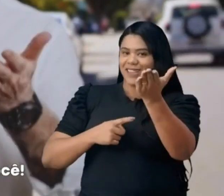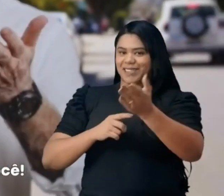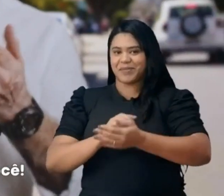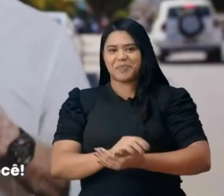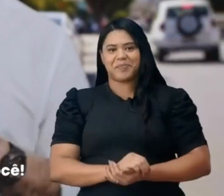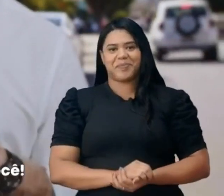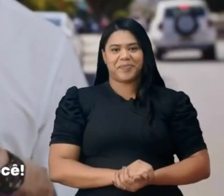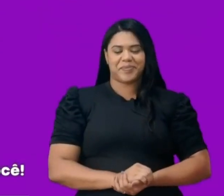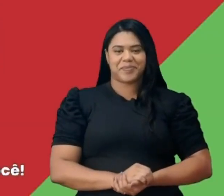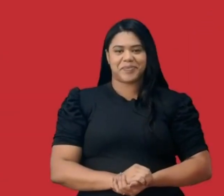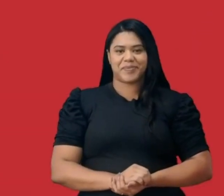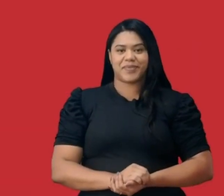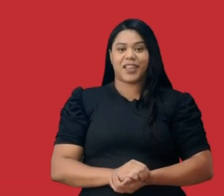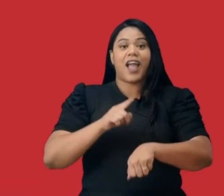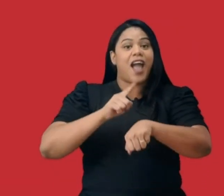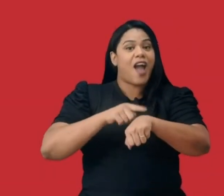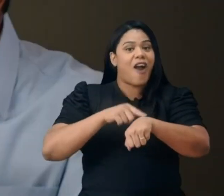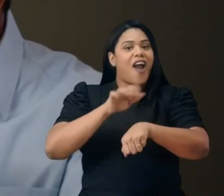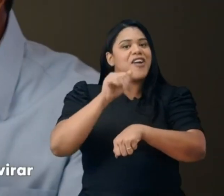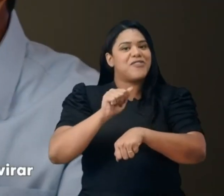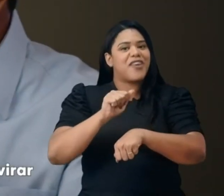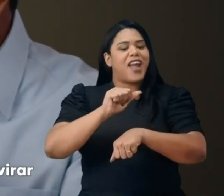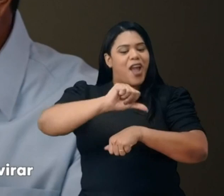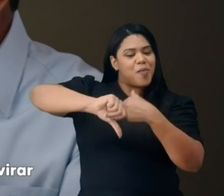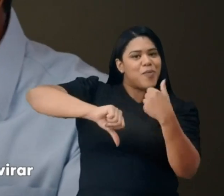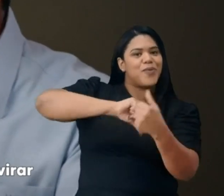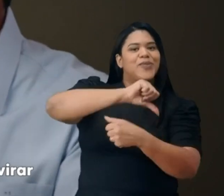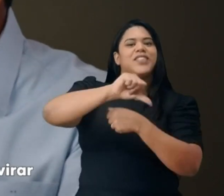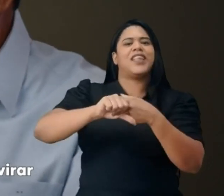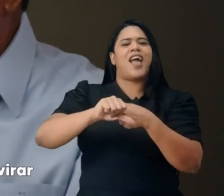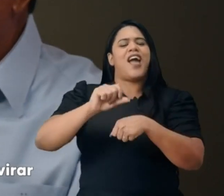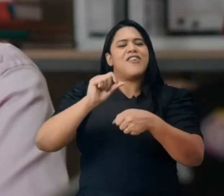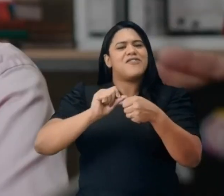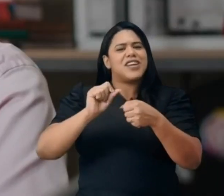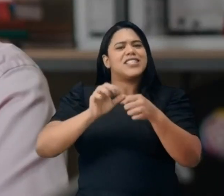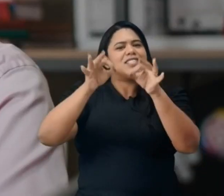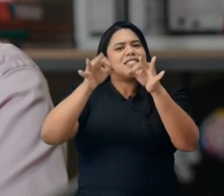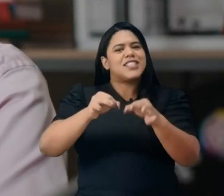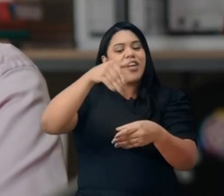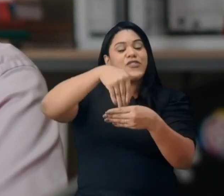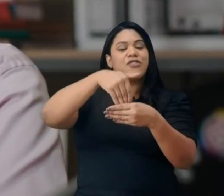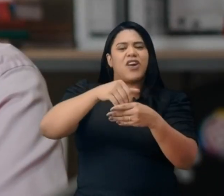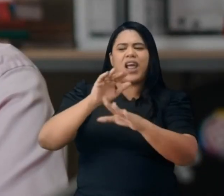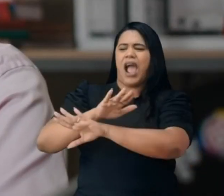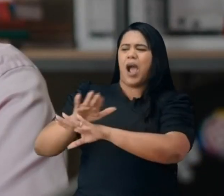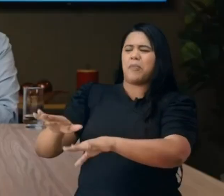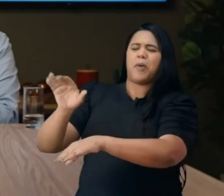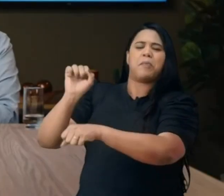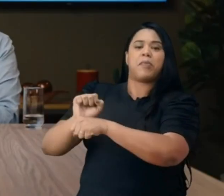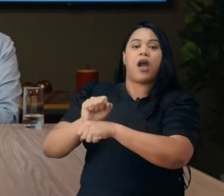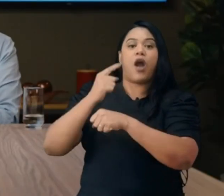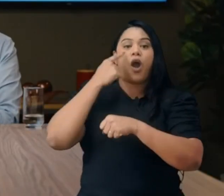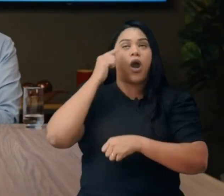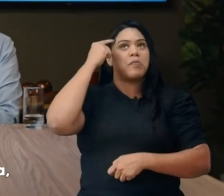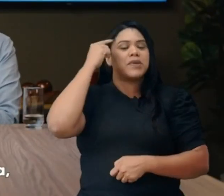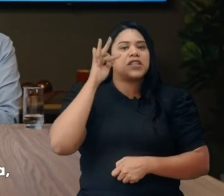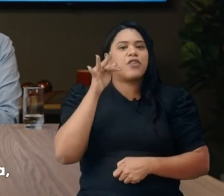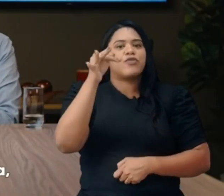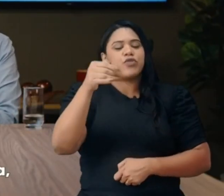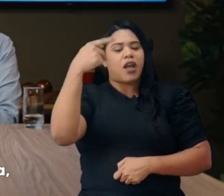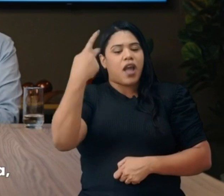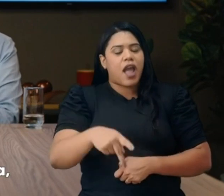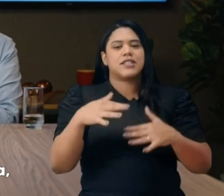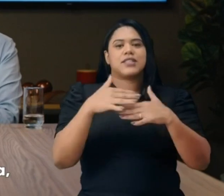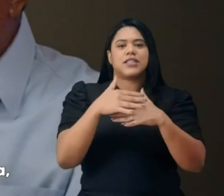compromisso com você. Chegou a hora de Feira botar para virar e fazer acontecer. Chega de acomodação, vamos olhar